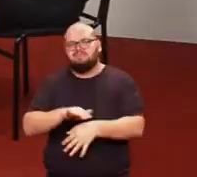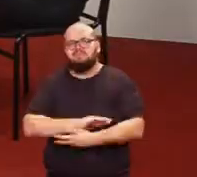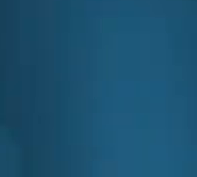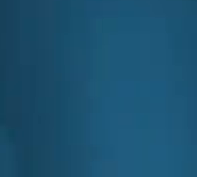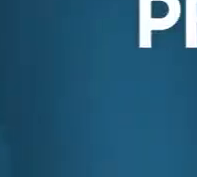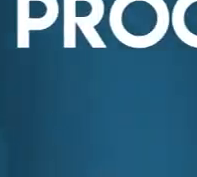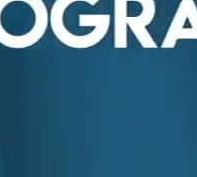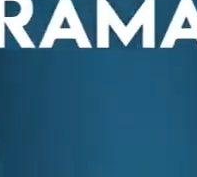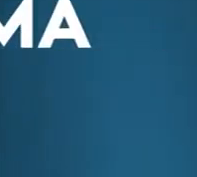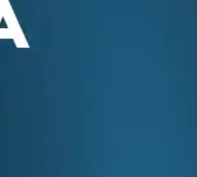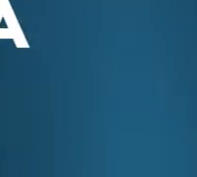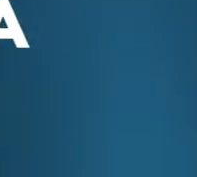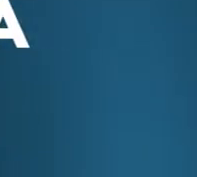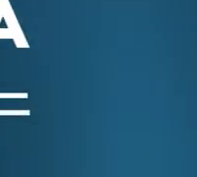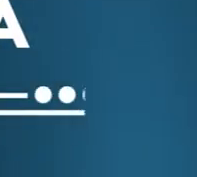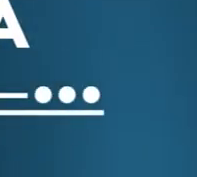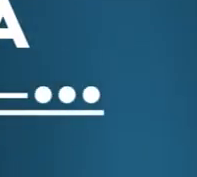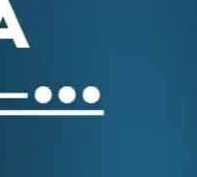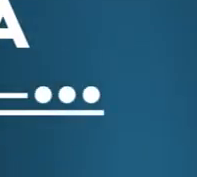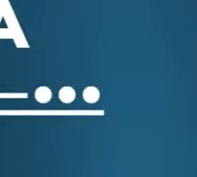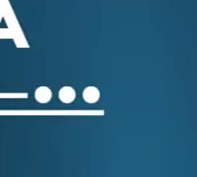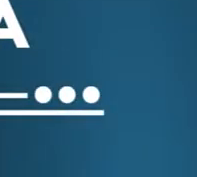final.